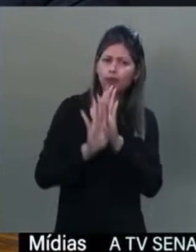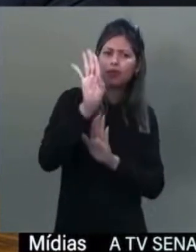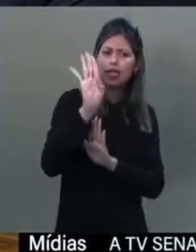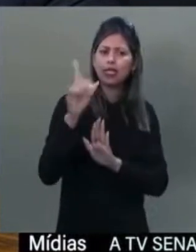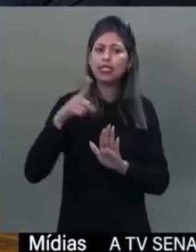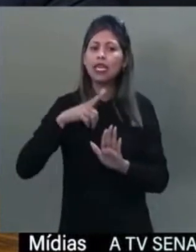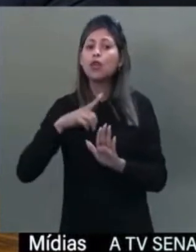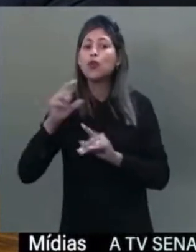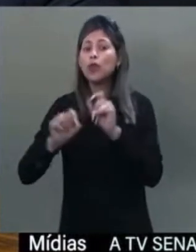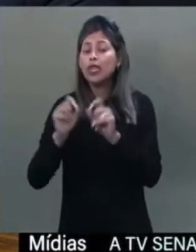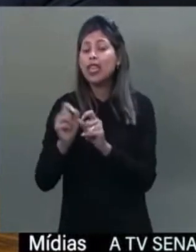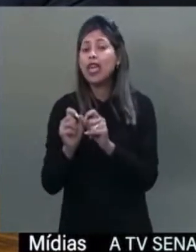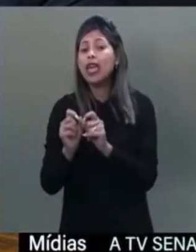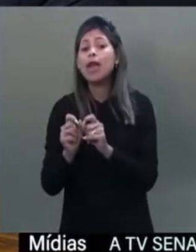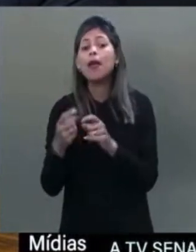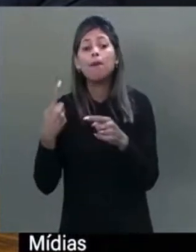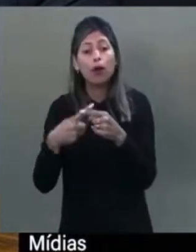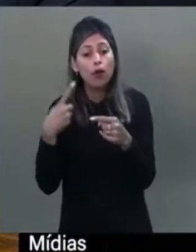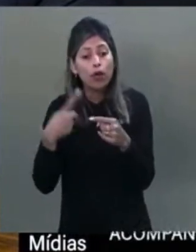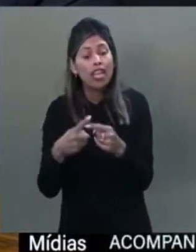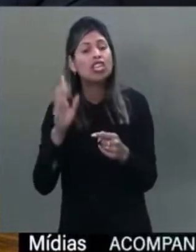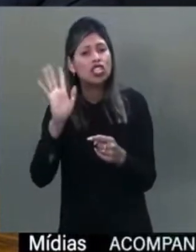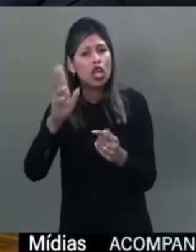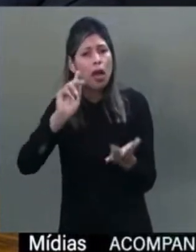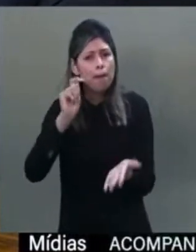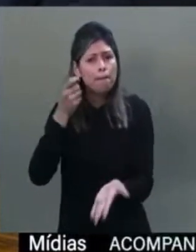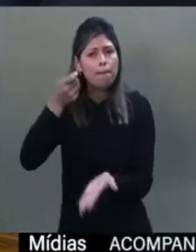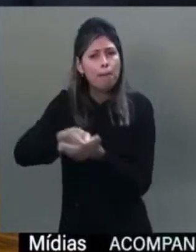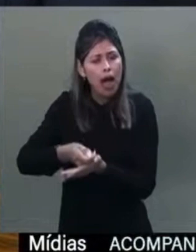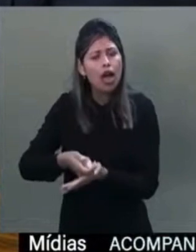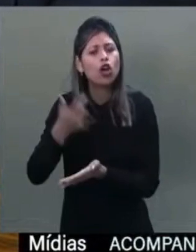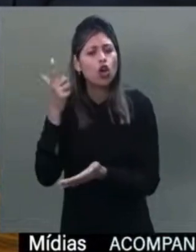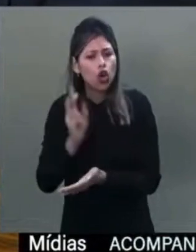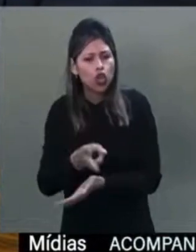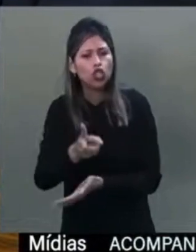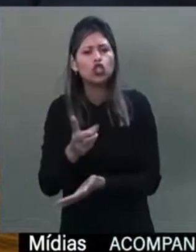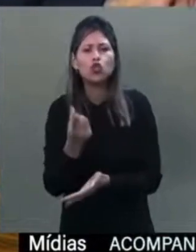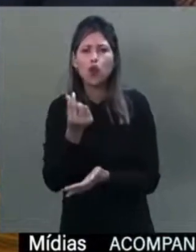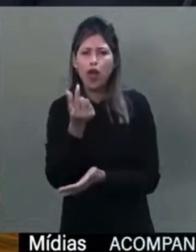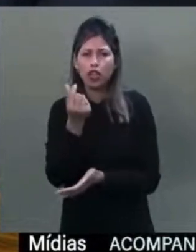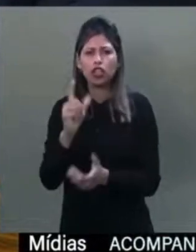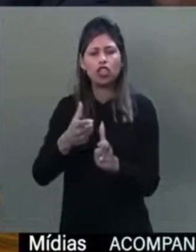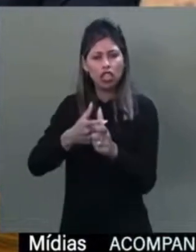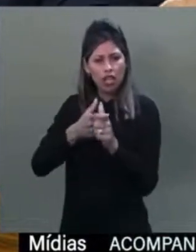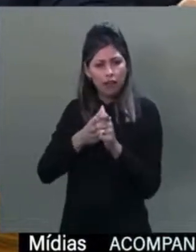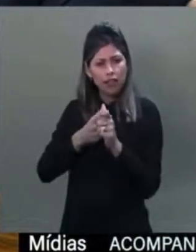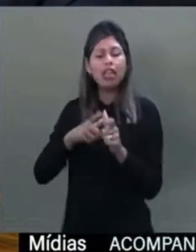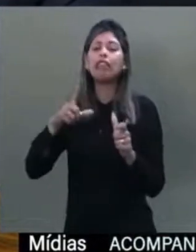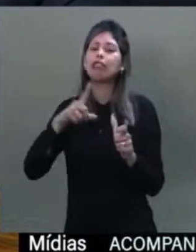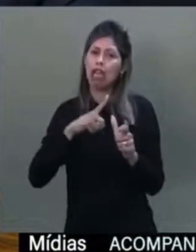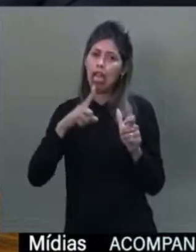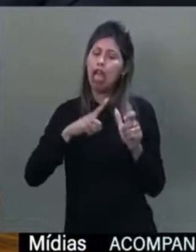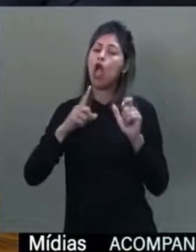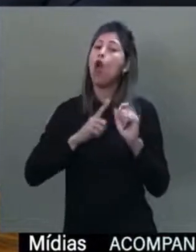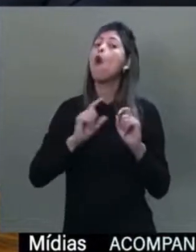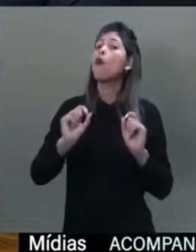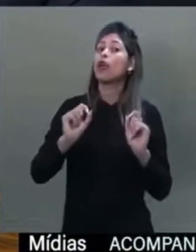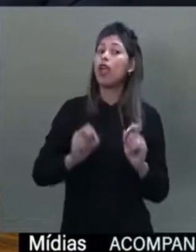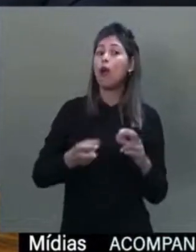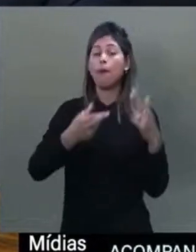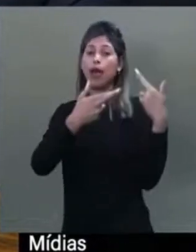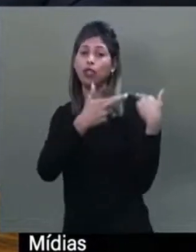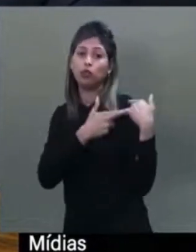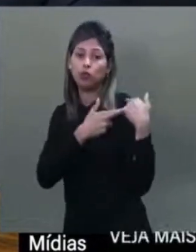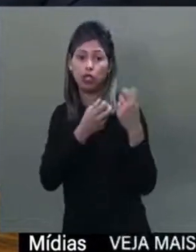o prêmio que é pago para rolar a dívida. Portanto, nós temos uma tarefa enorme e a grande tarefa